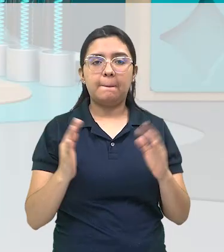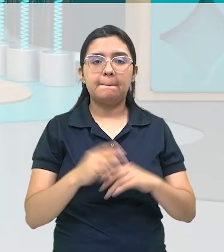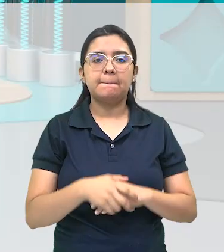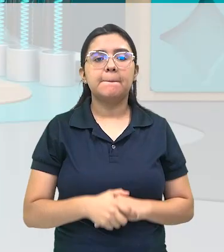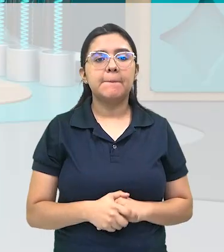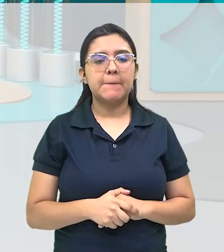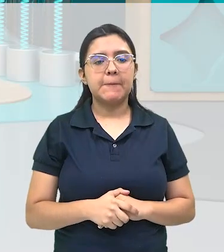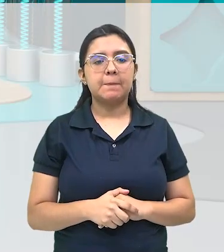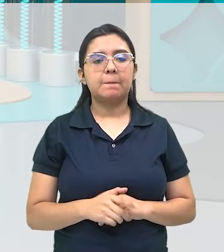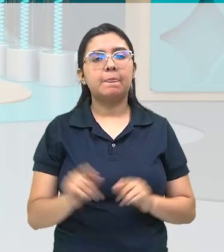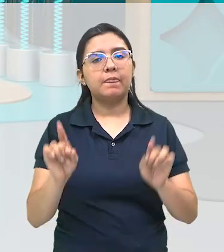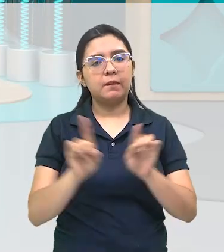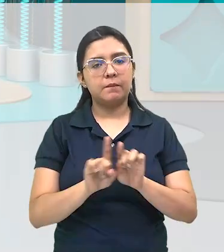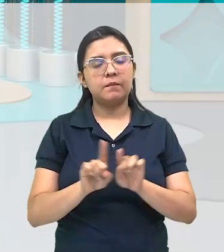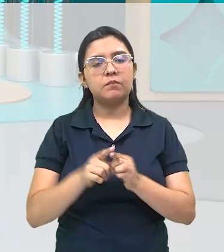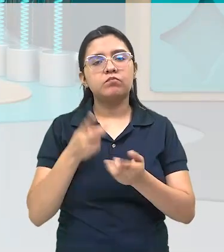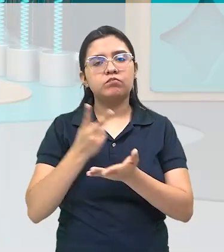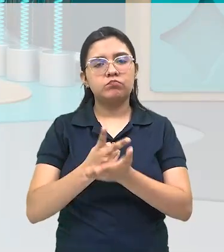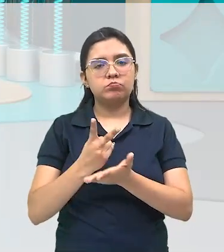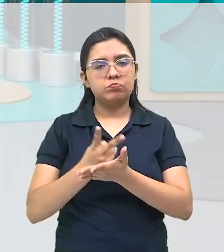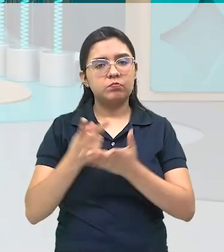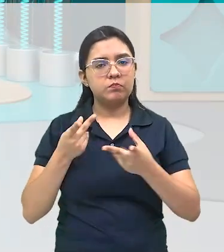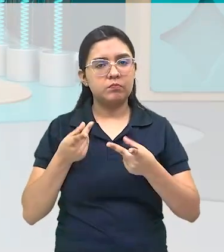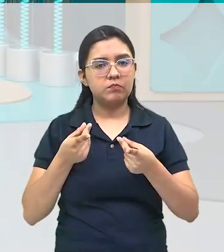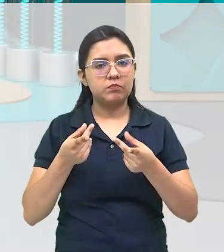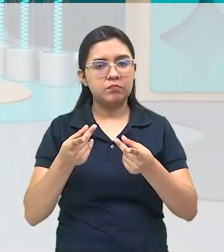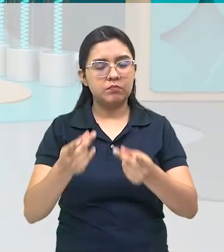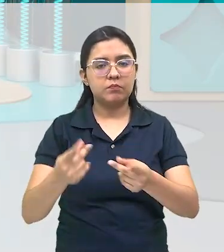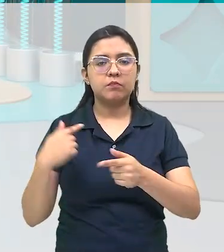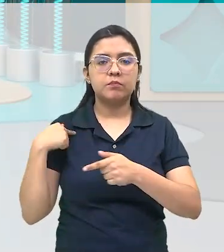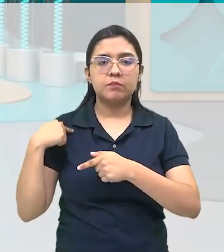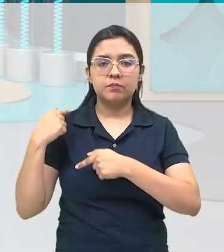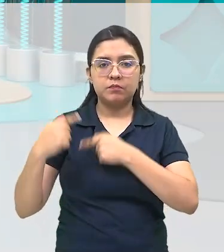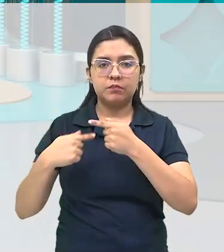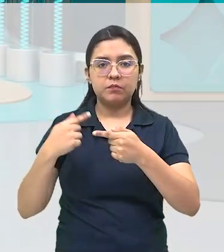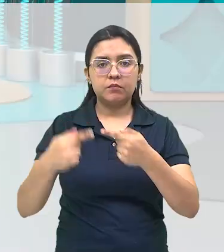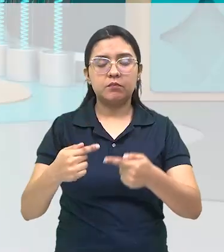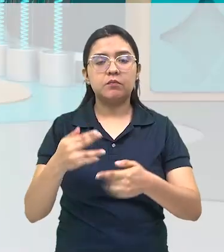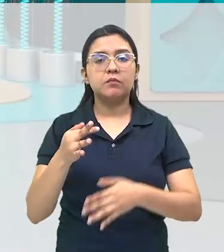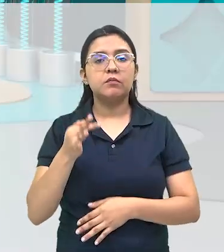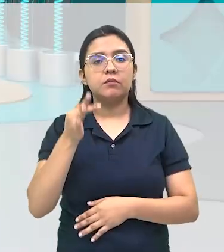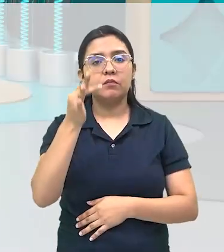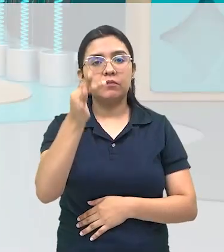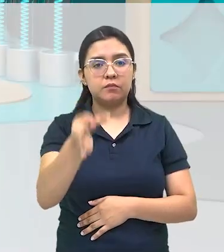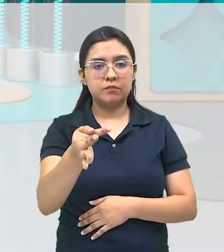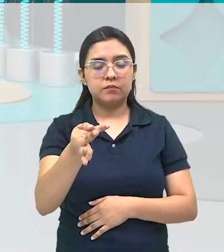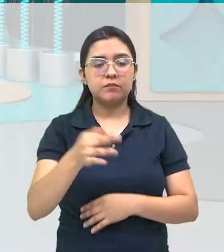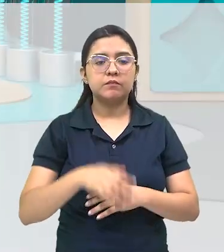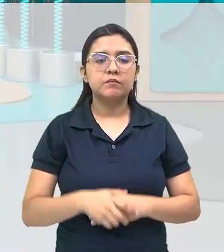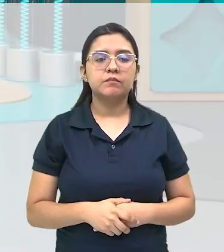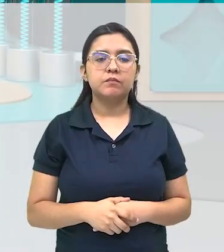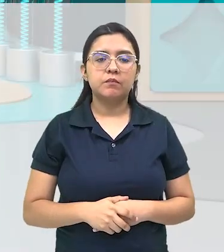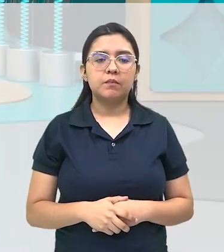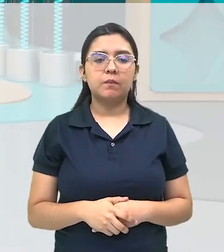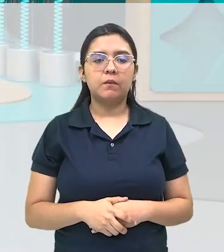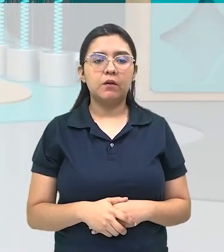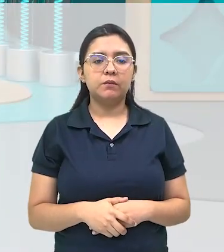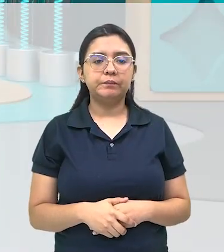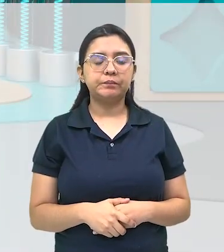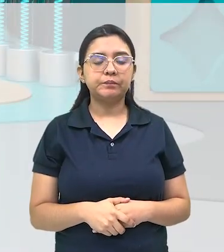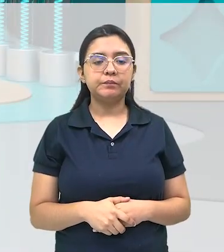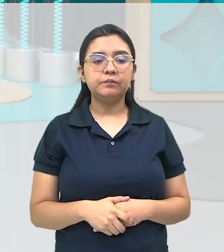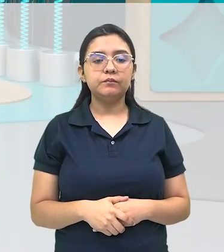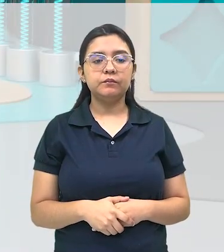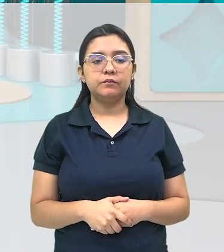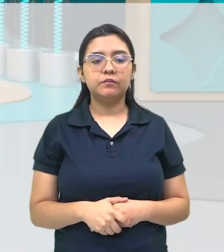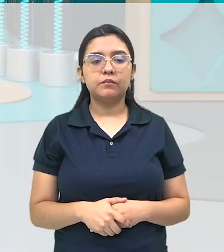se mantenha por muito tempo para as próximas gerações. Então, essa ideia assim, de que nós